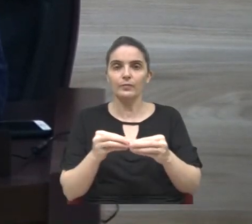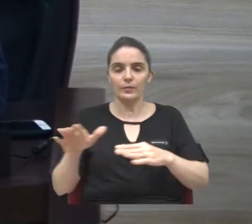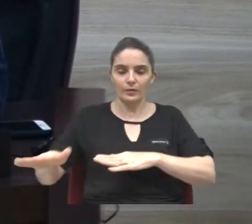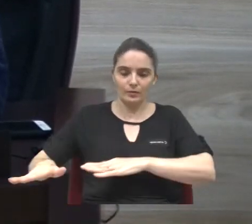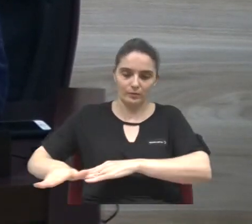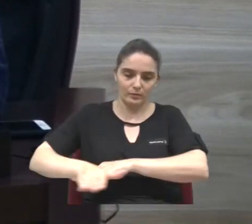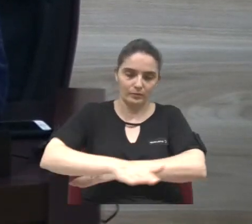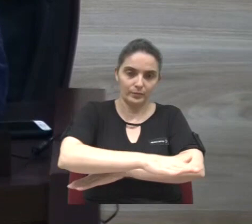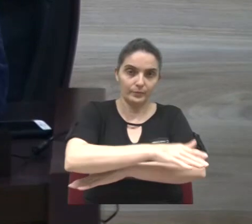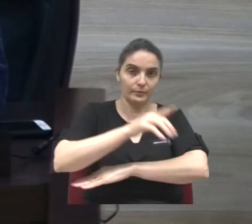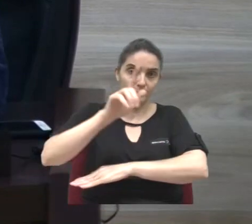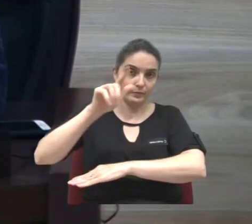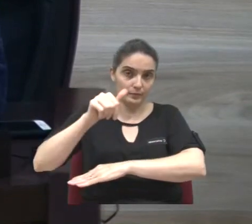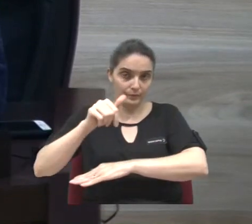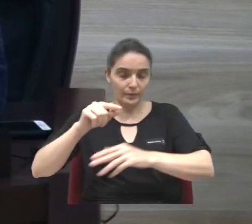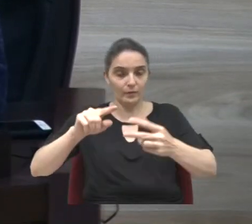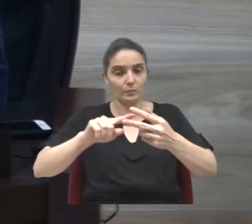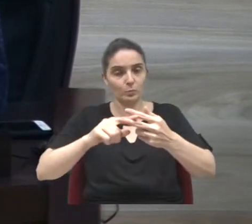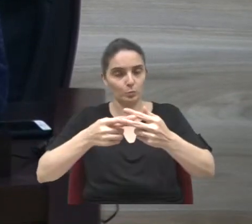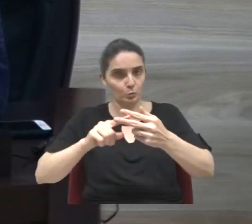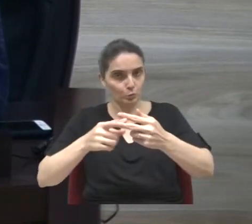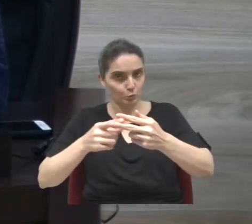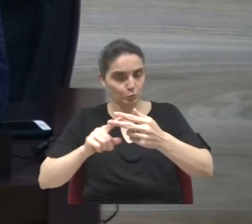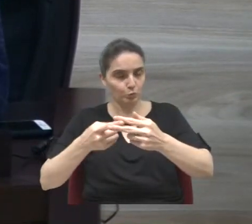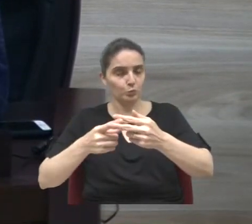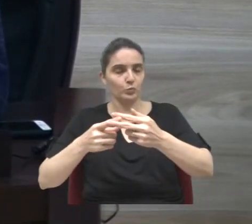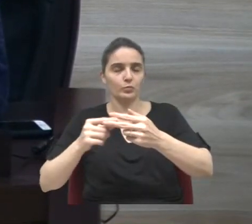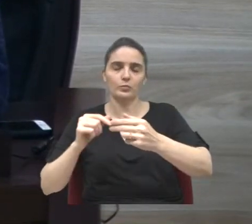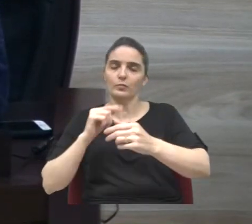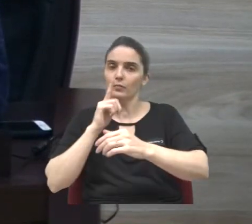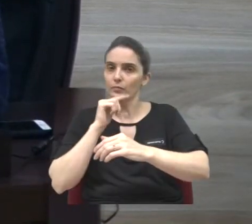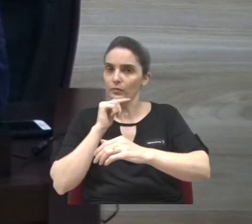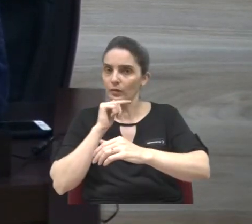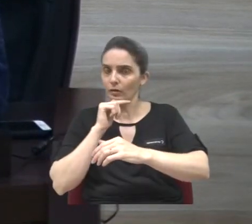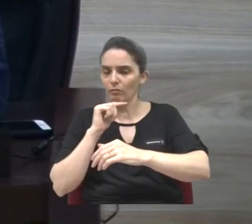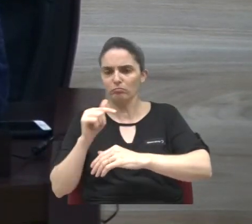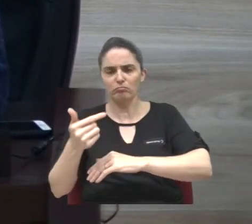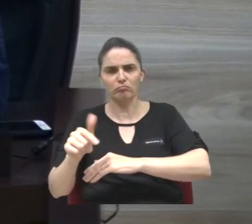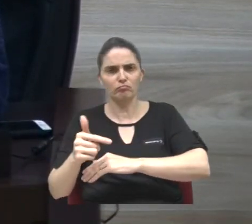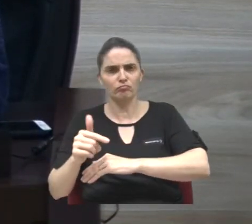execução do serviço na rede de abastecimento não